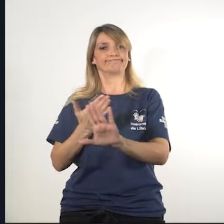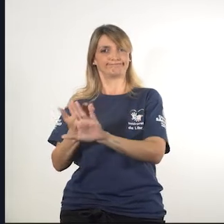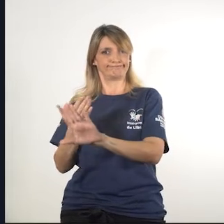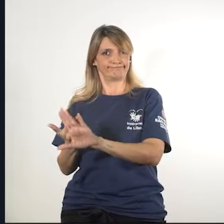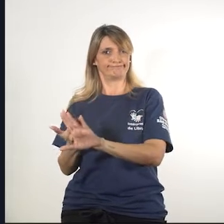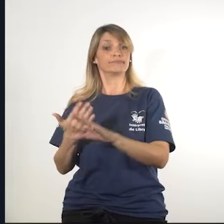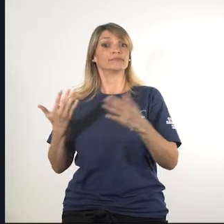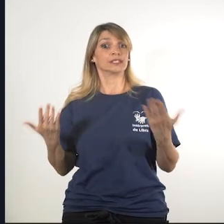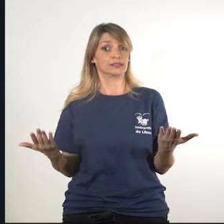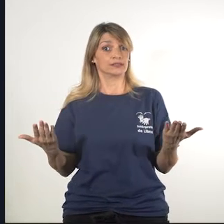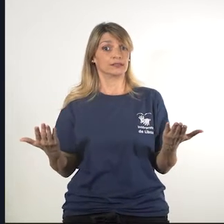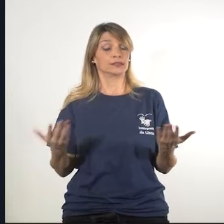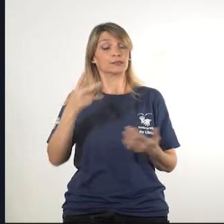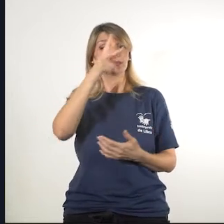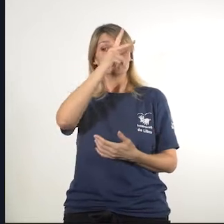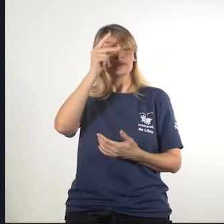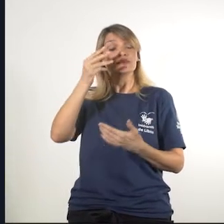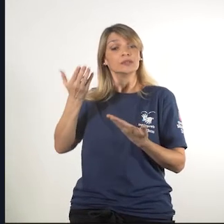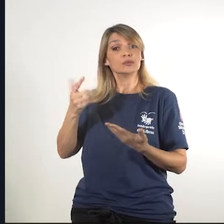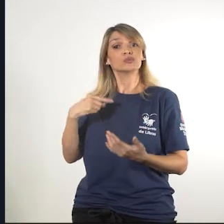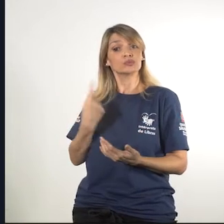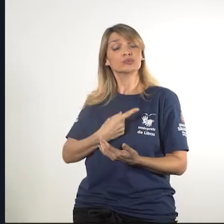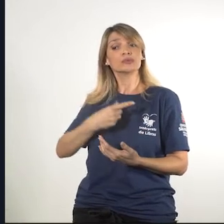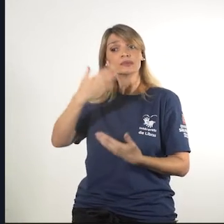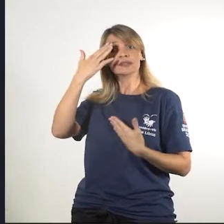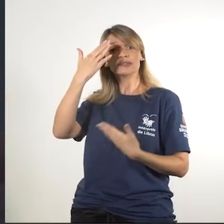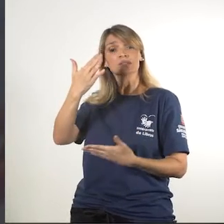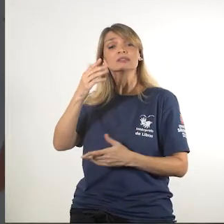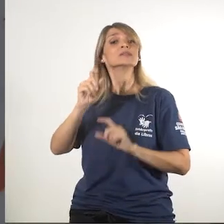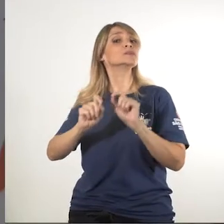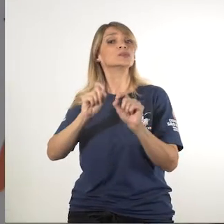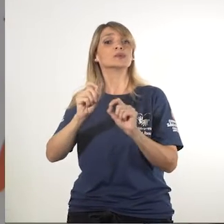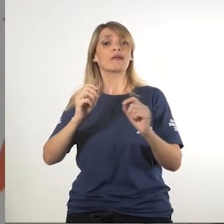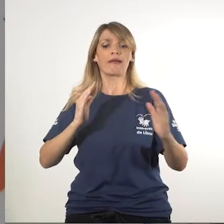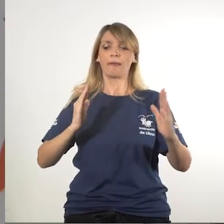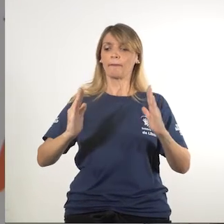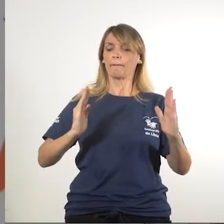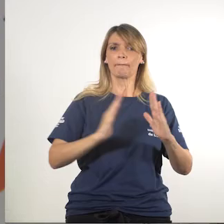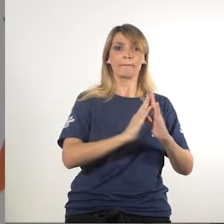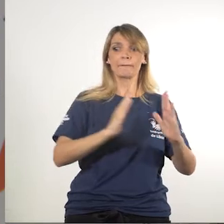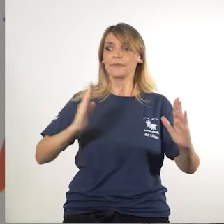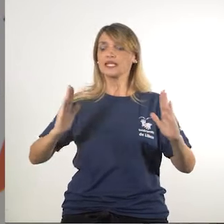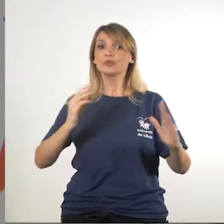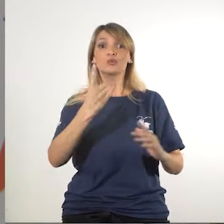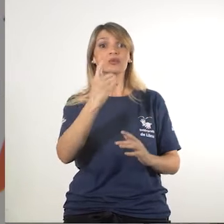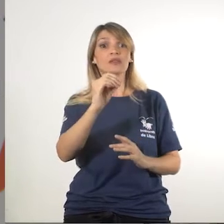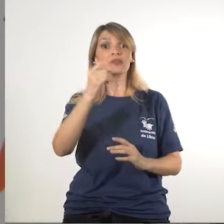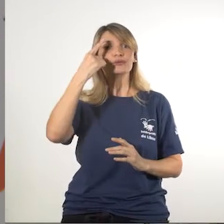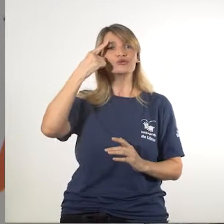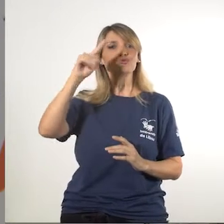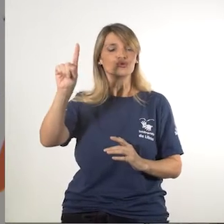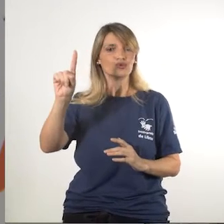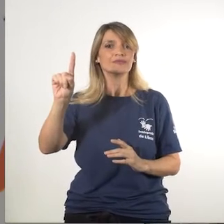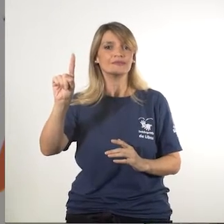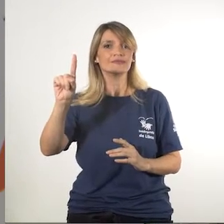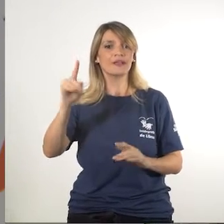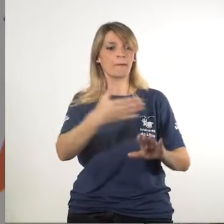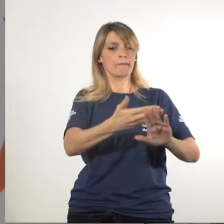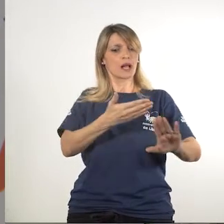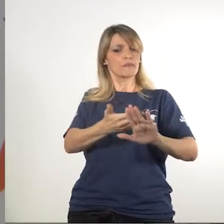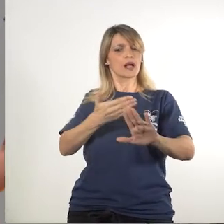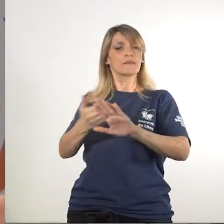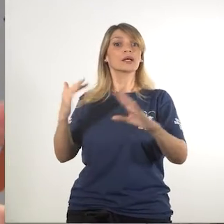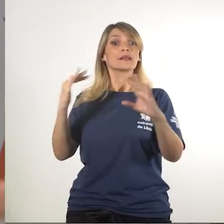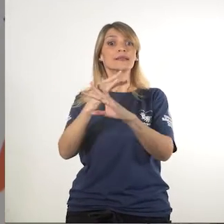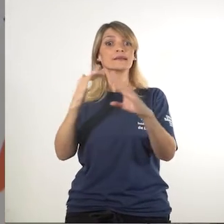Com isso, prefeito, nós acreditamos que esse período de 10 dias em que o isolamento na